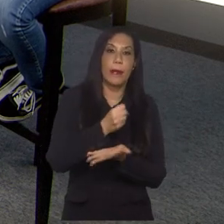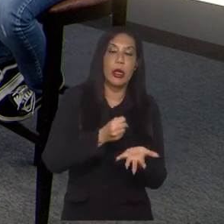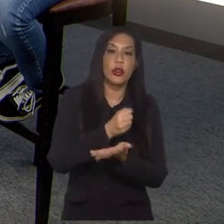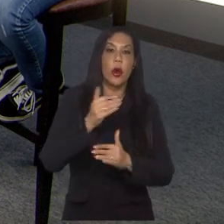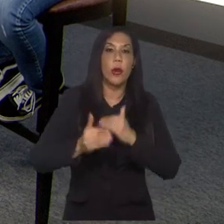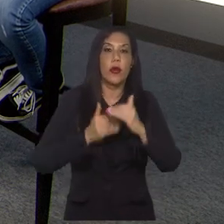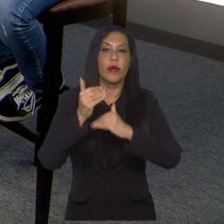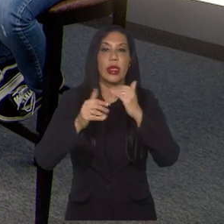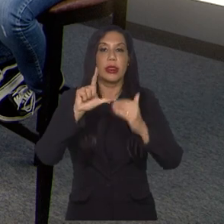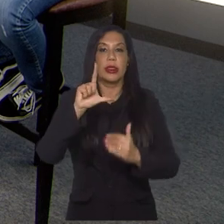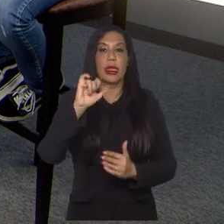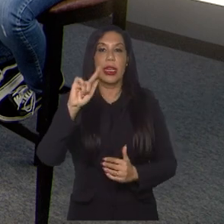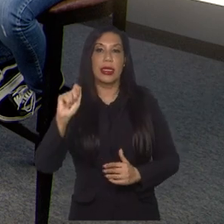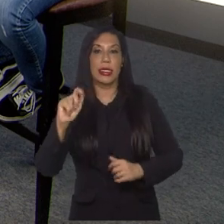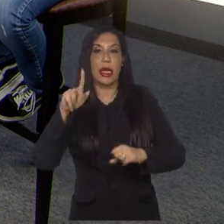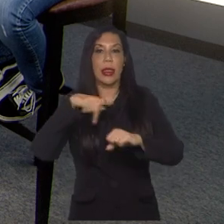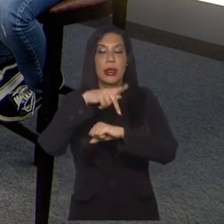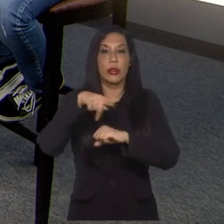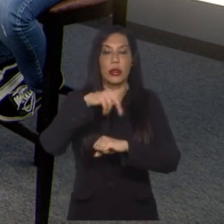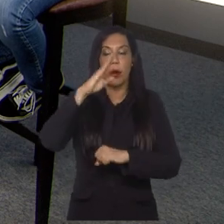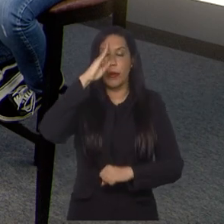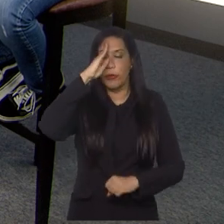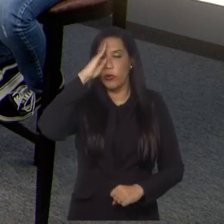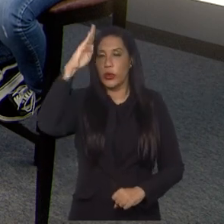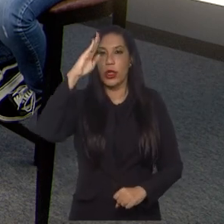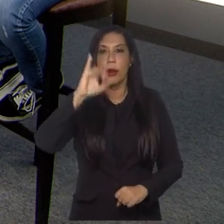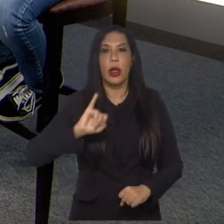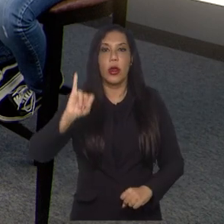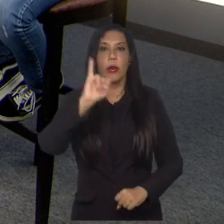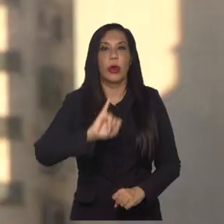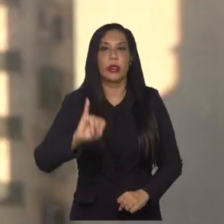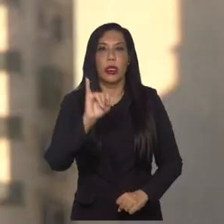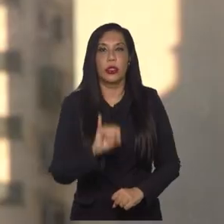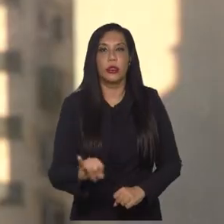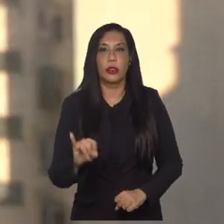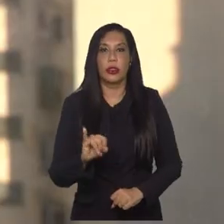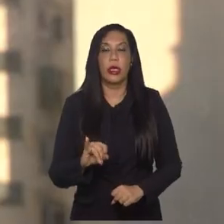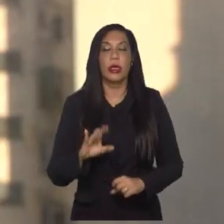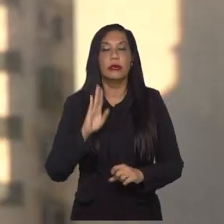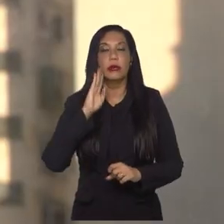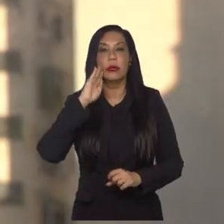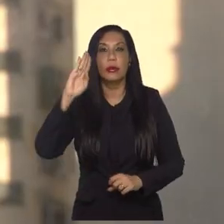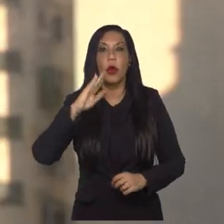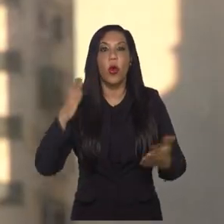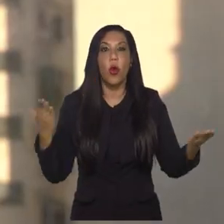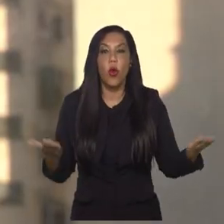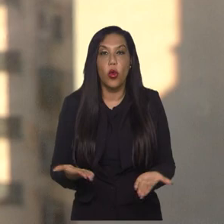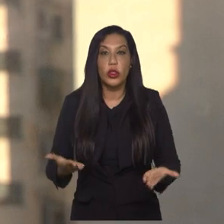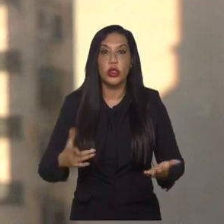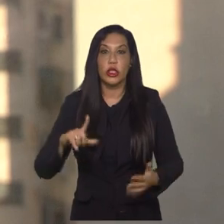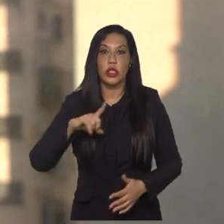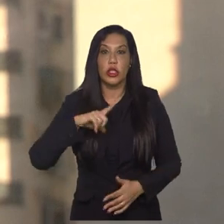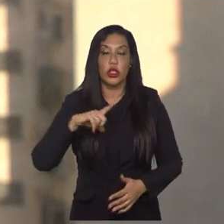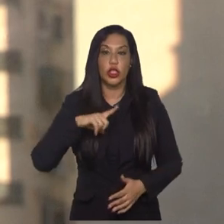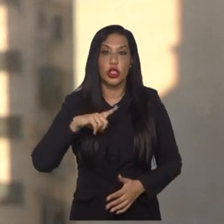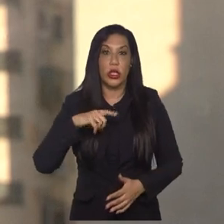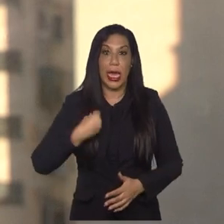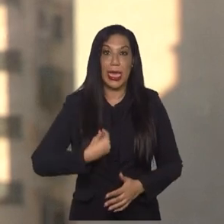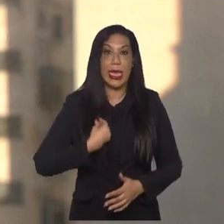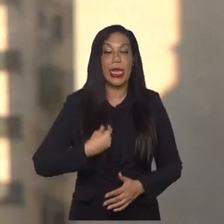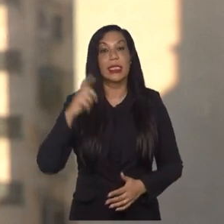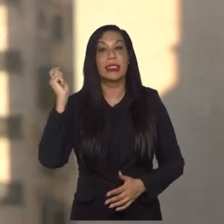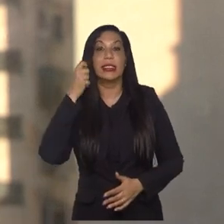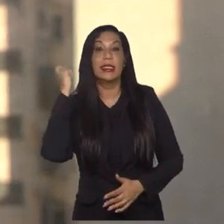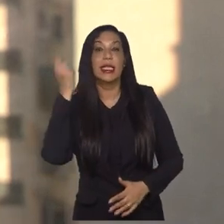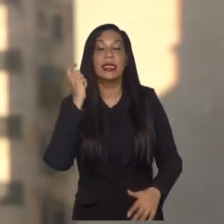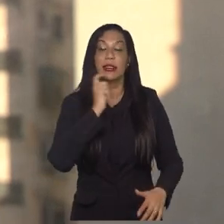das suas ligas nacionais, é fundamental para que você tenha peças Porque é hoje que isso a gente tem tanto na